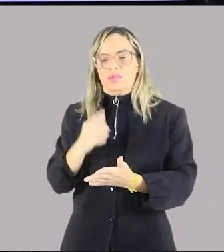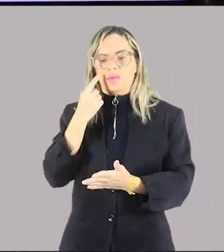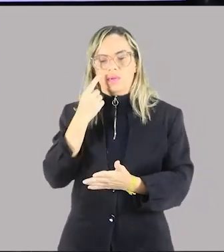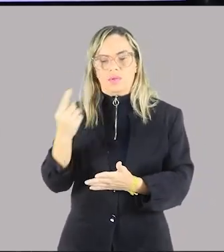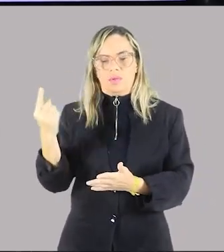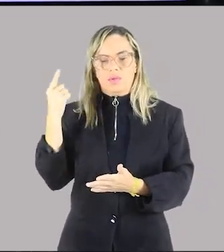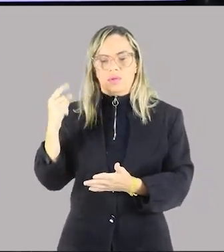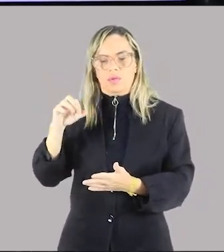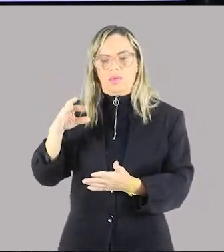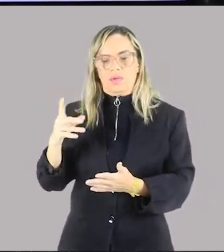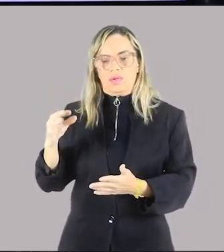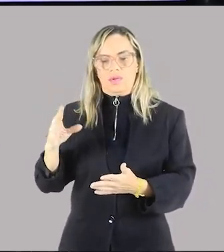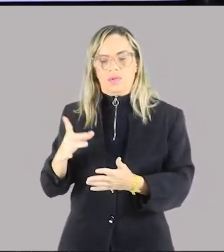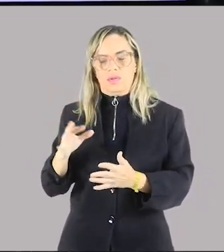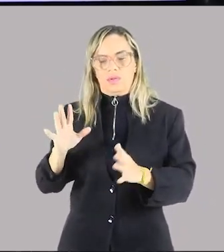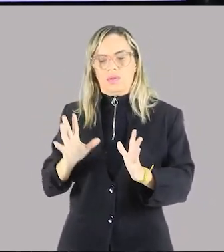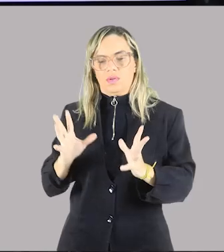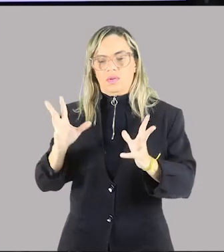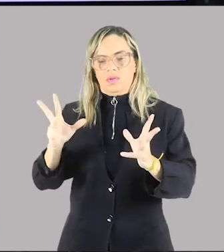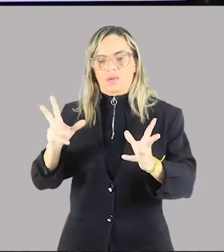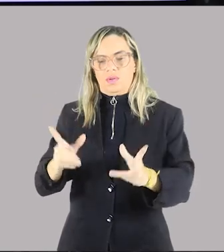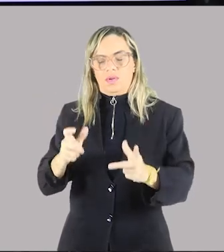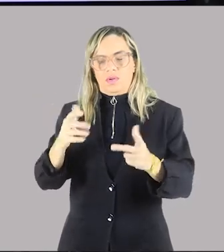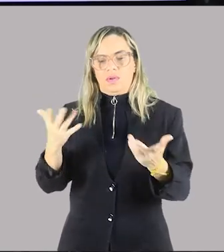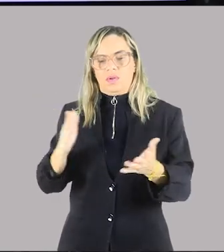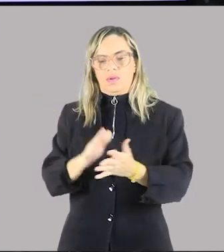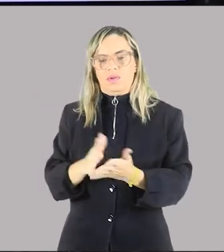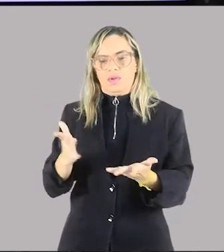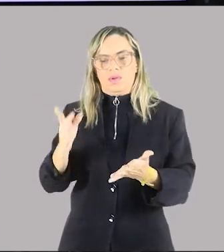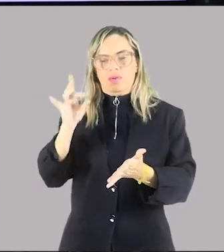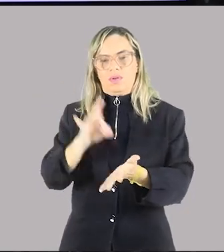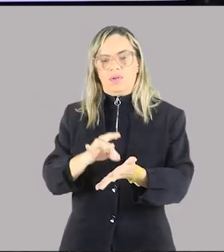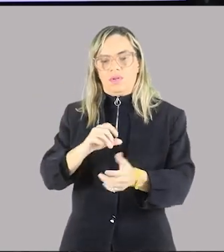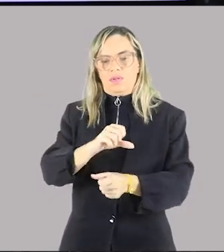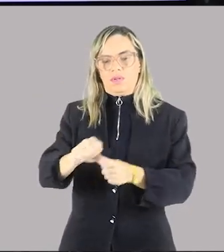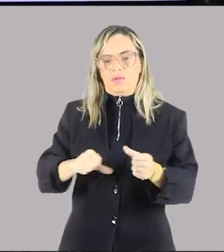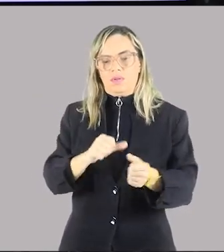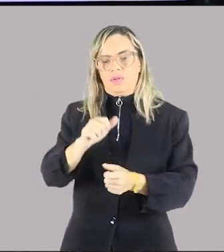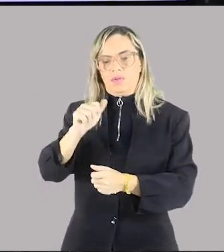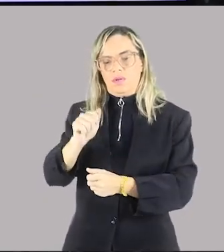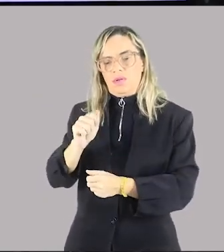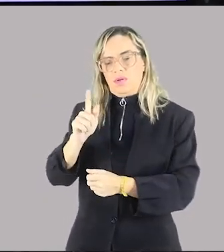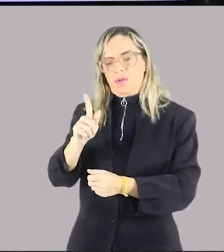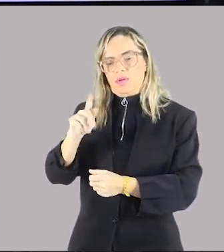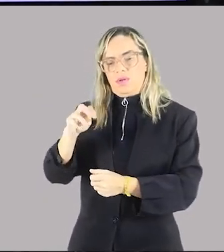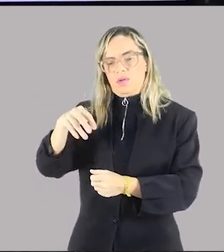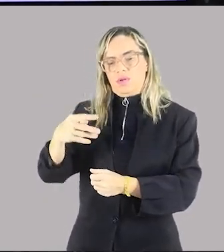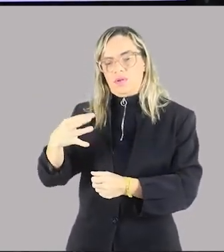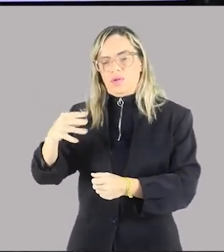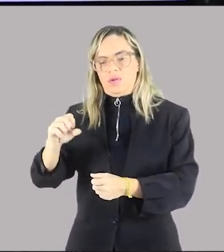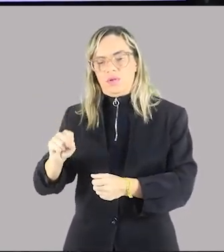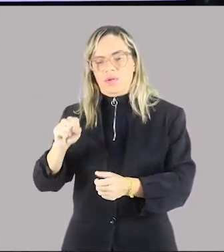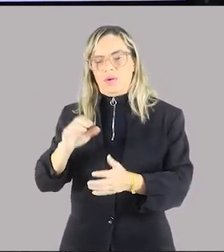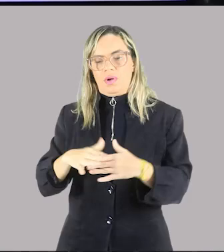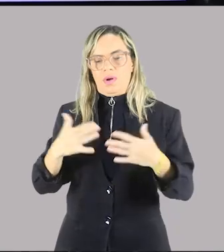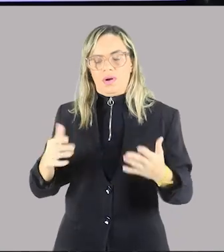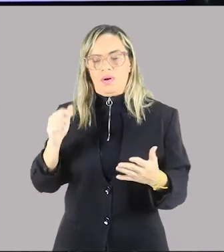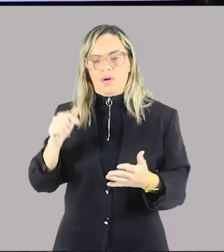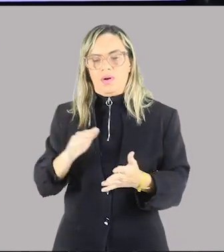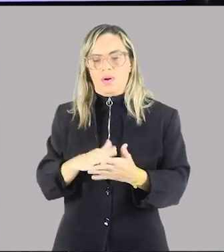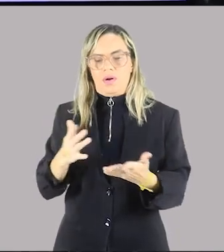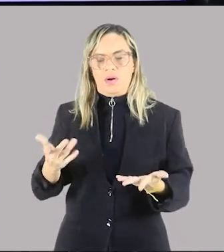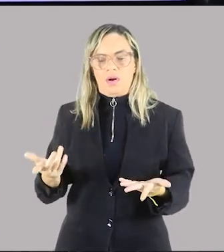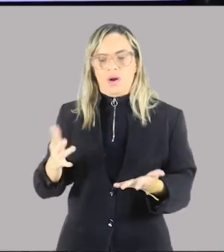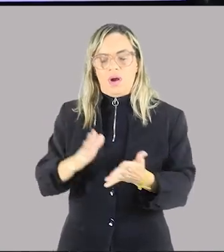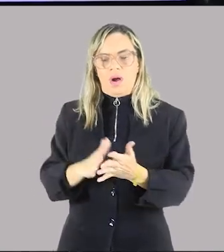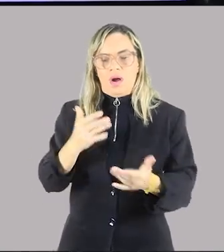em sentido amplo, nós em verdade queremos falar agente público. Tudo bem? Servidor público em sentido amplo é um